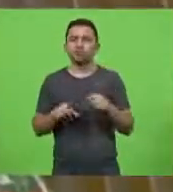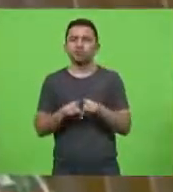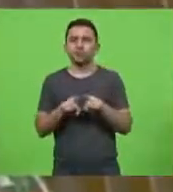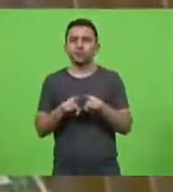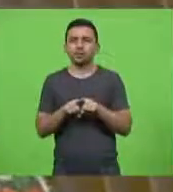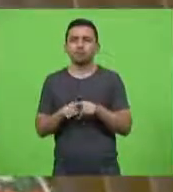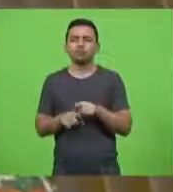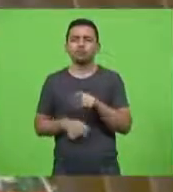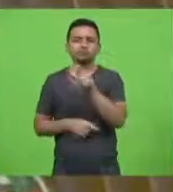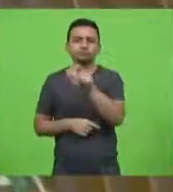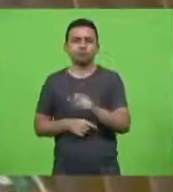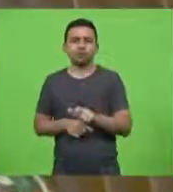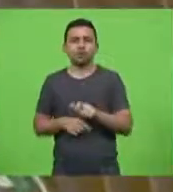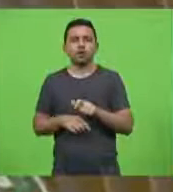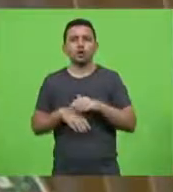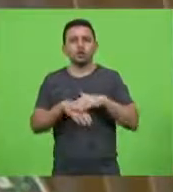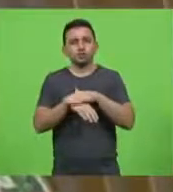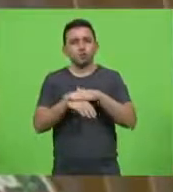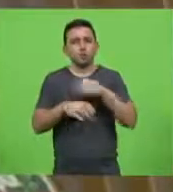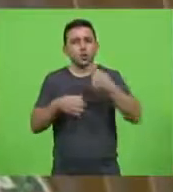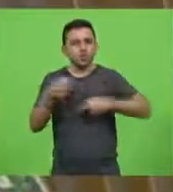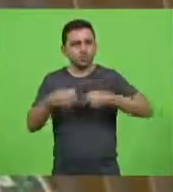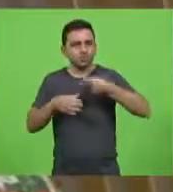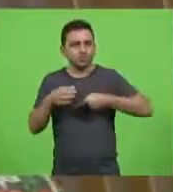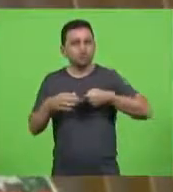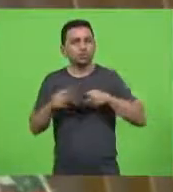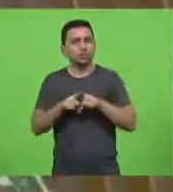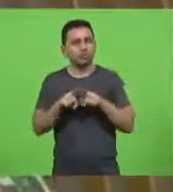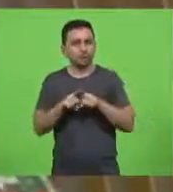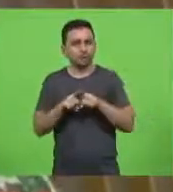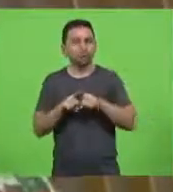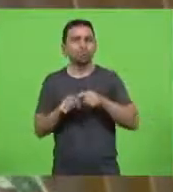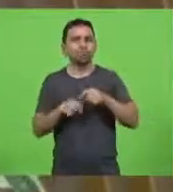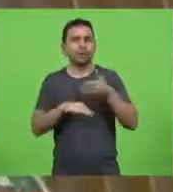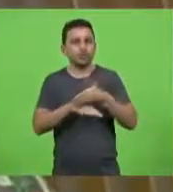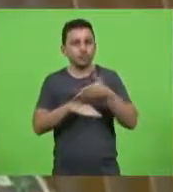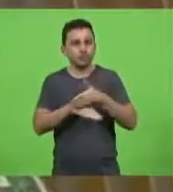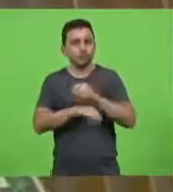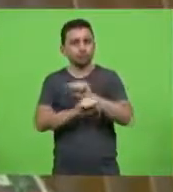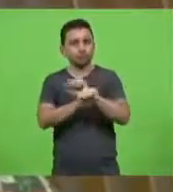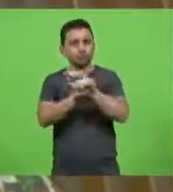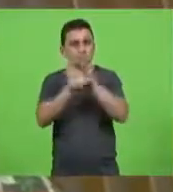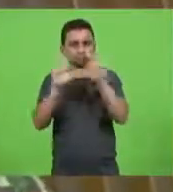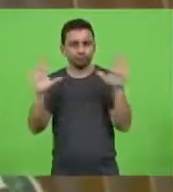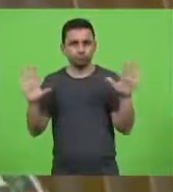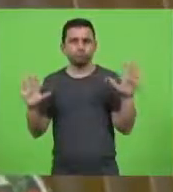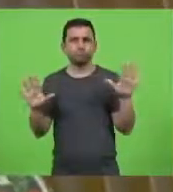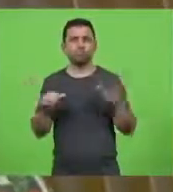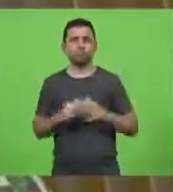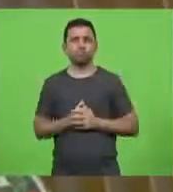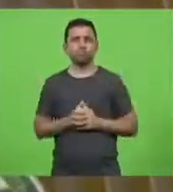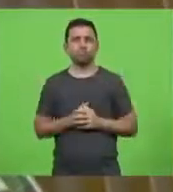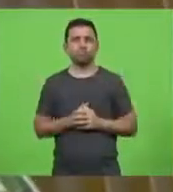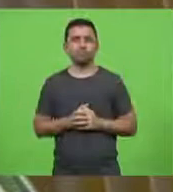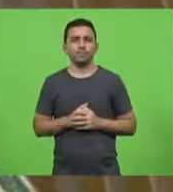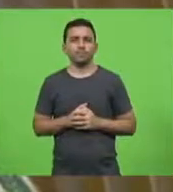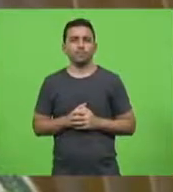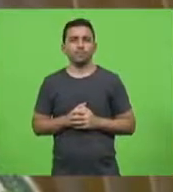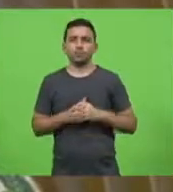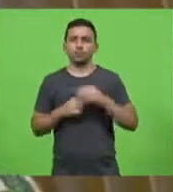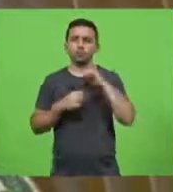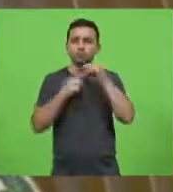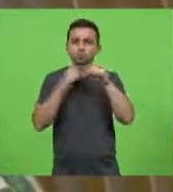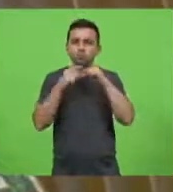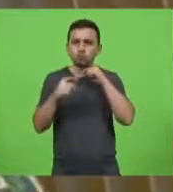né, nessa comissão, deputado Mocelinho também, e participar, e esclarecer, deixar os esclarecimentos necessários para tirar as dúvidas de todos os senhores e